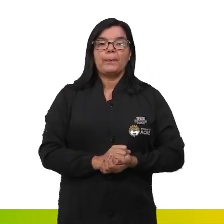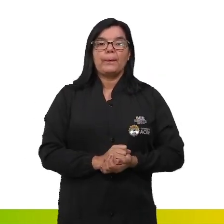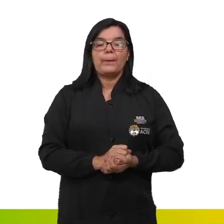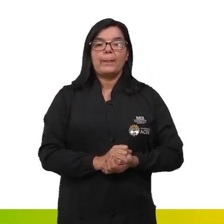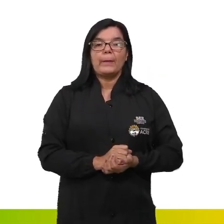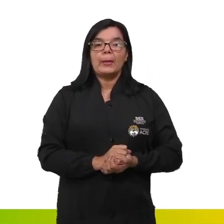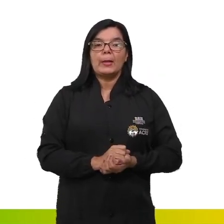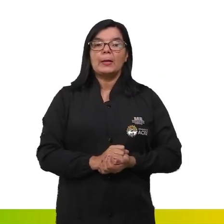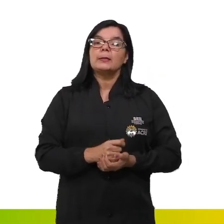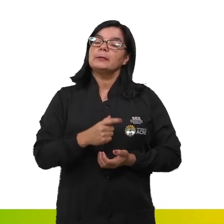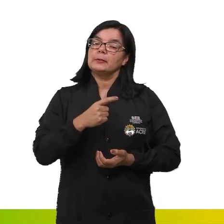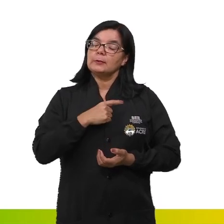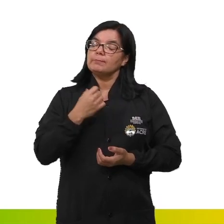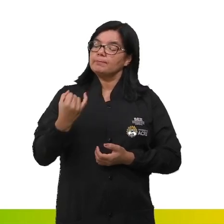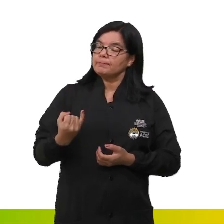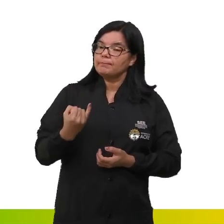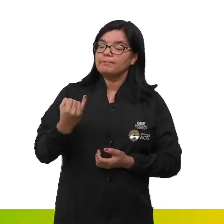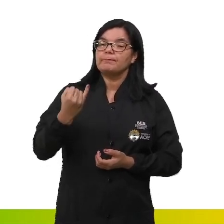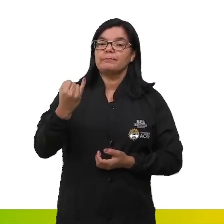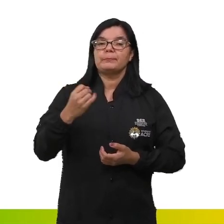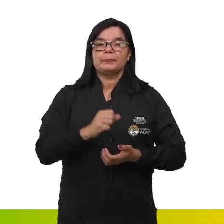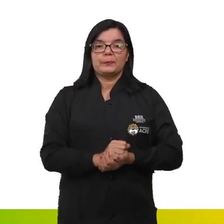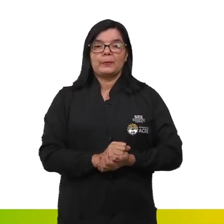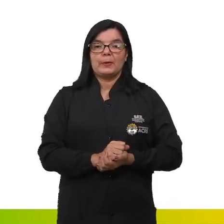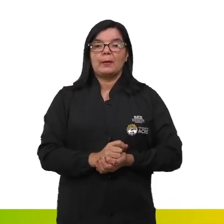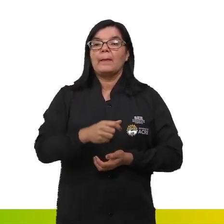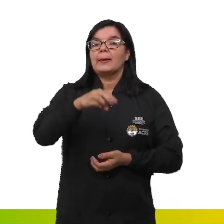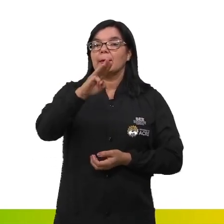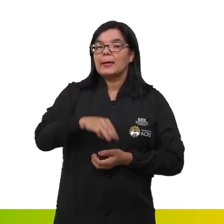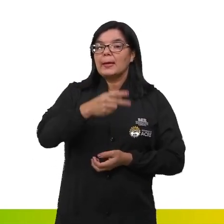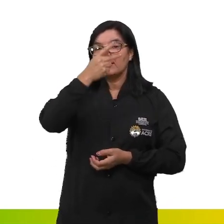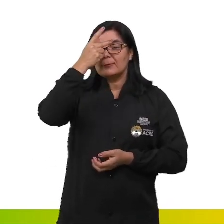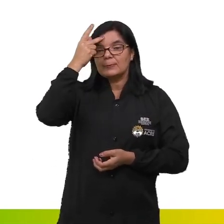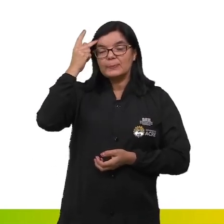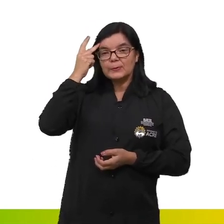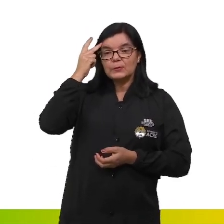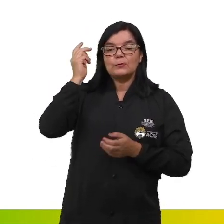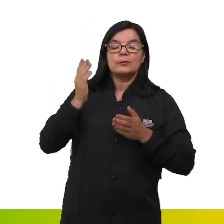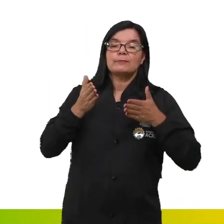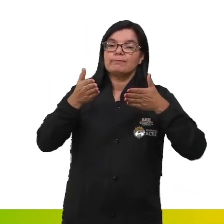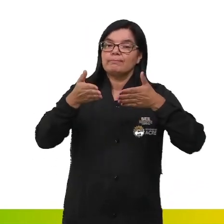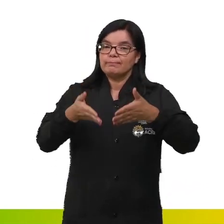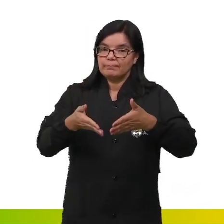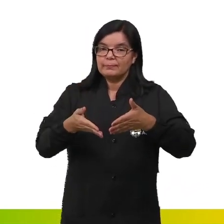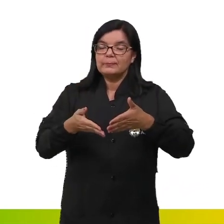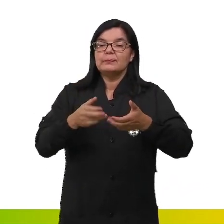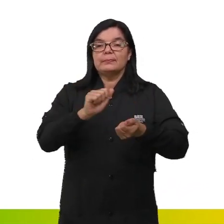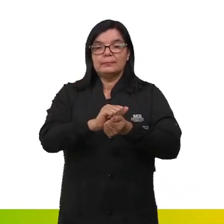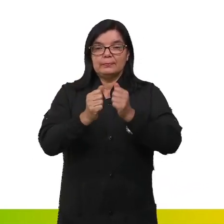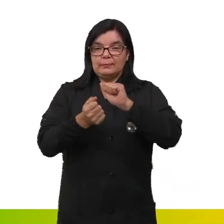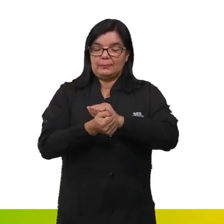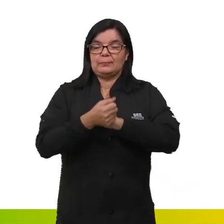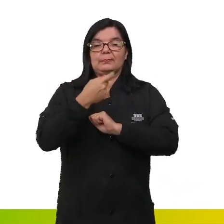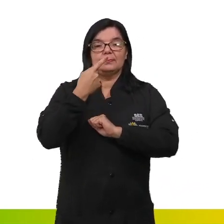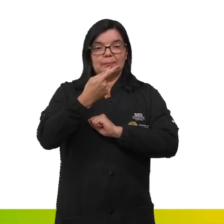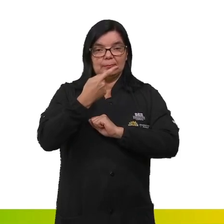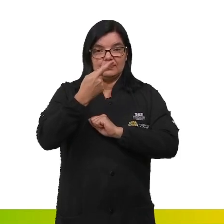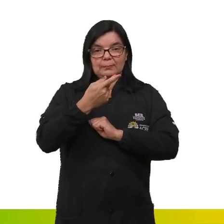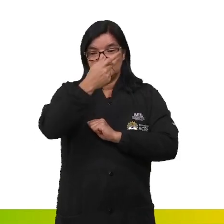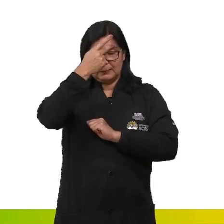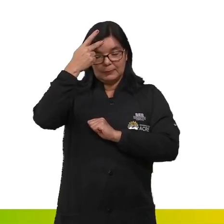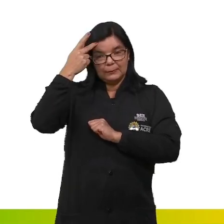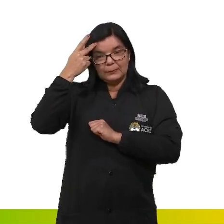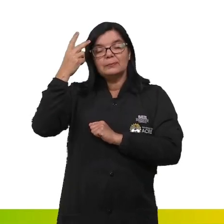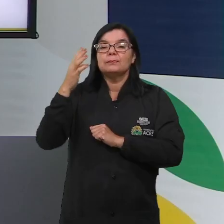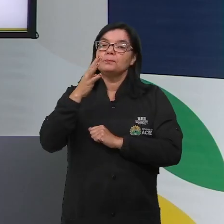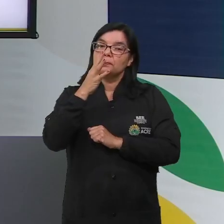o aspecto também extremamente importante é o público-alvo. Então, eu vou adequar a minha fala ao